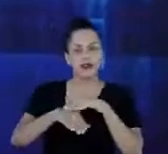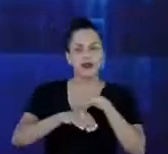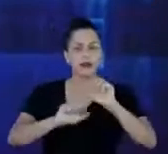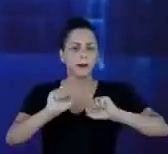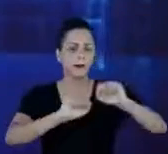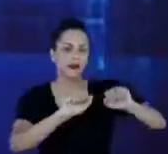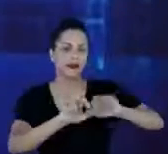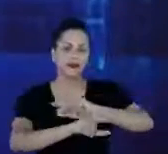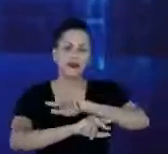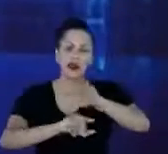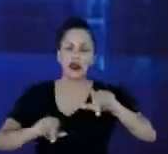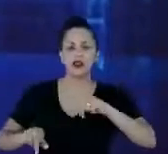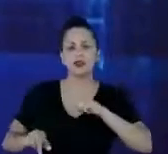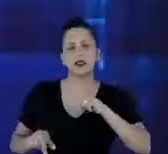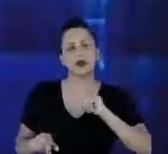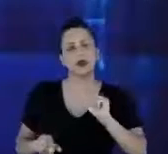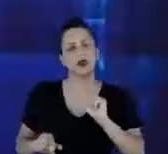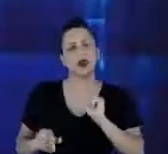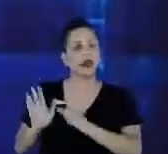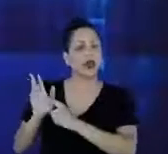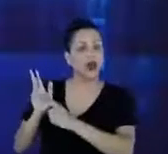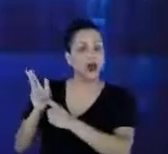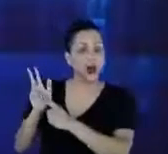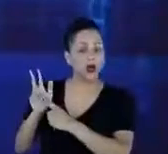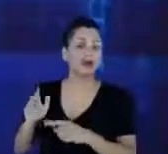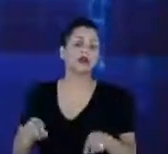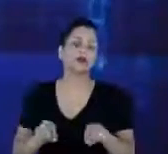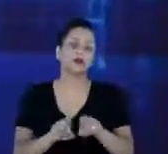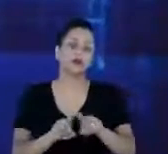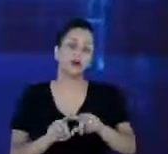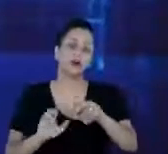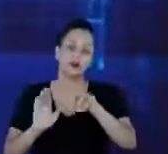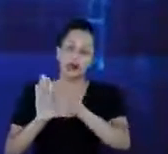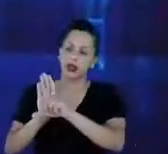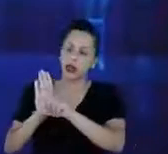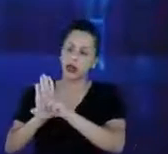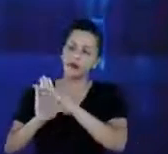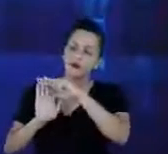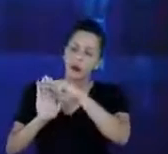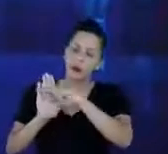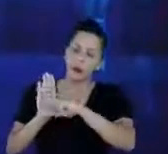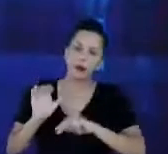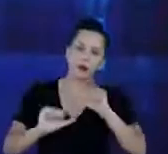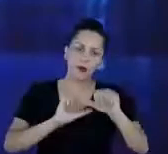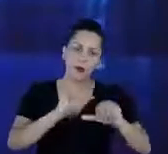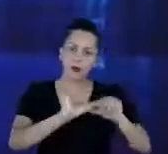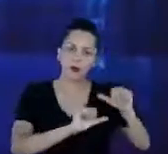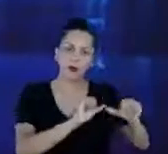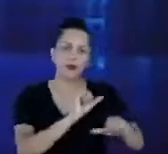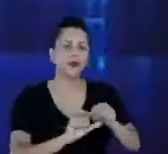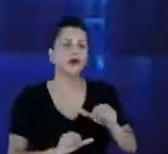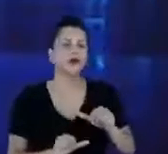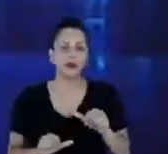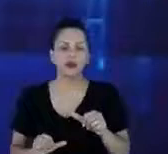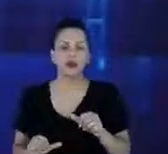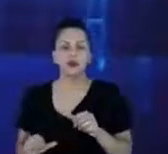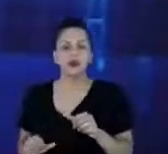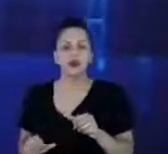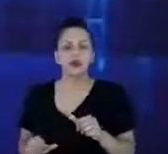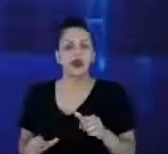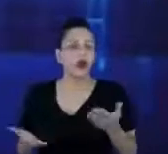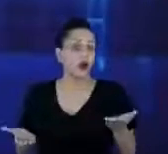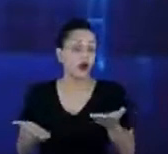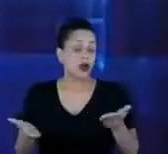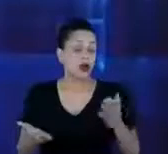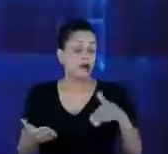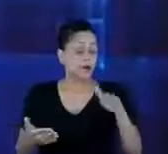energia por exemplo eólica com as mudanças regulatórias que a gente teve recentes agora é muito mais fácil colocar essa energia agora no Grid